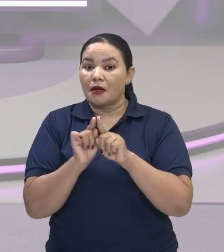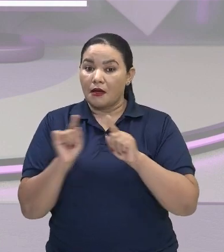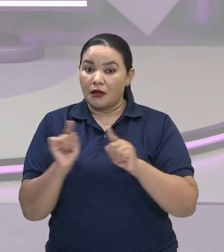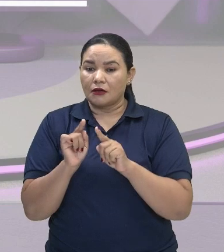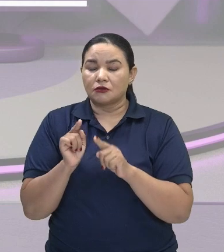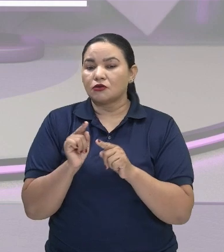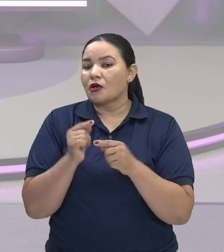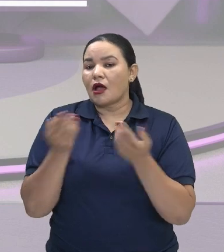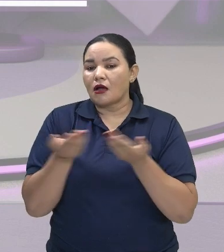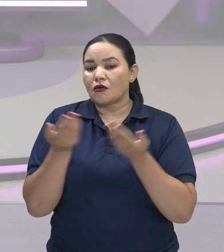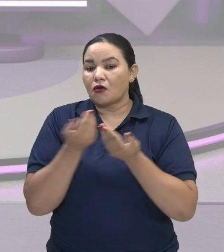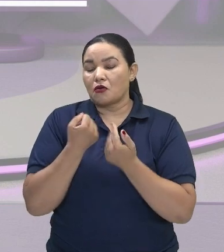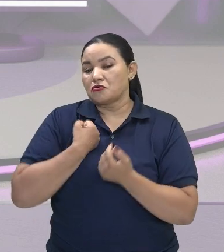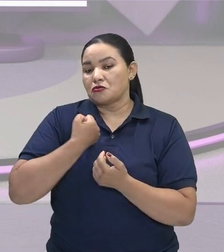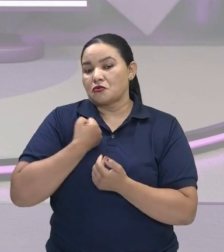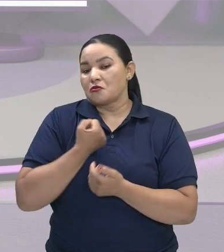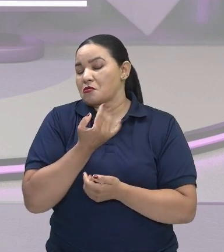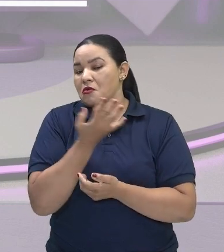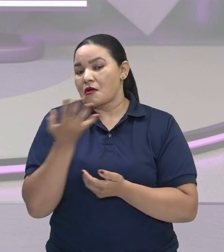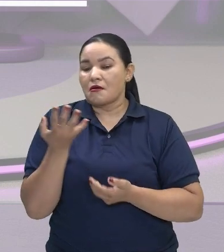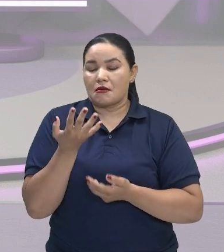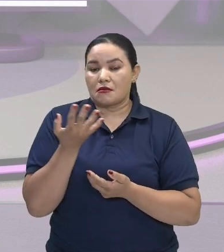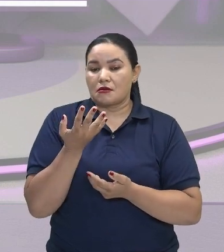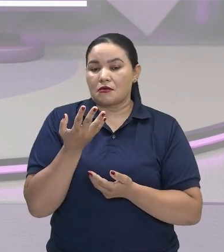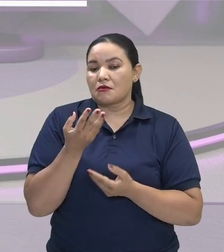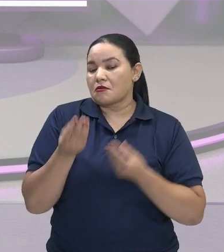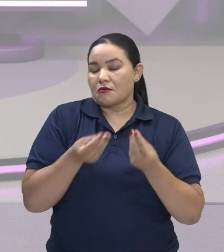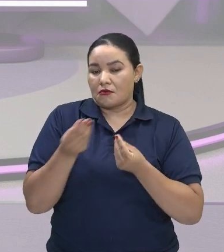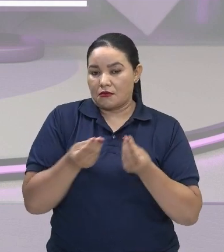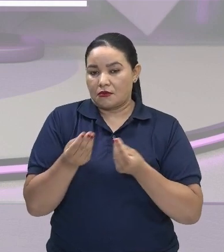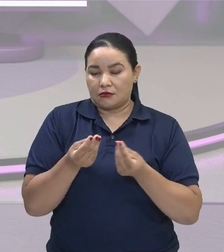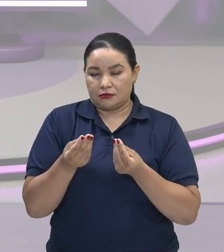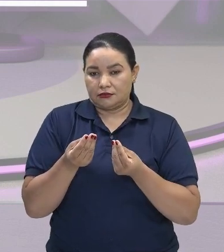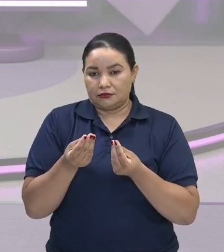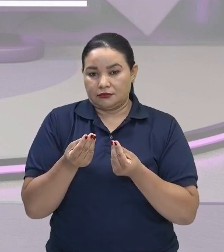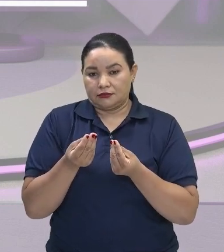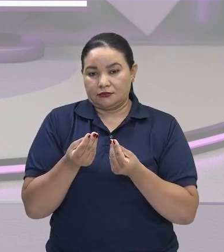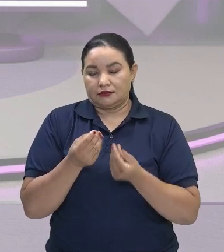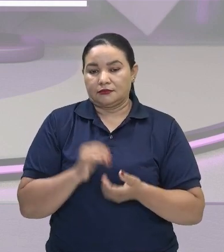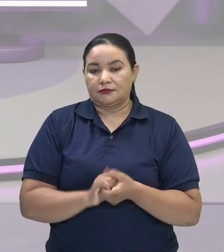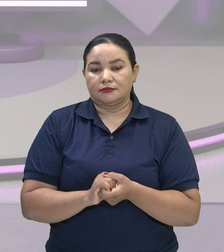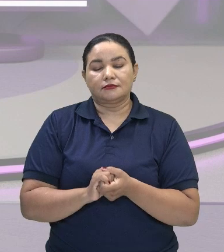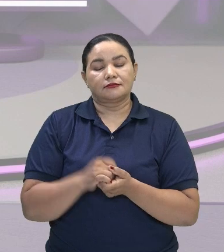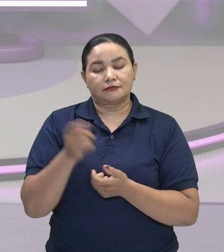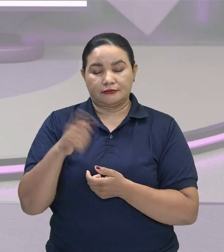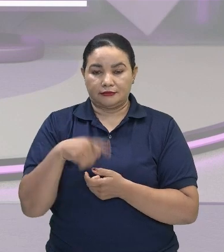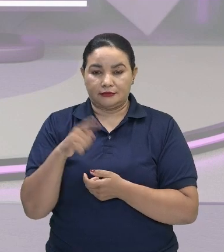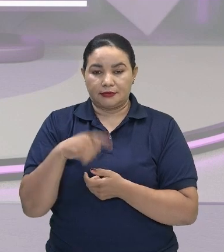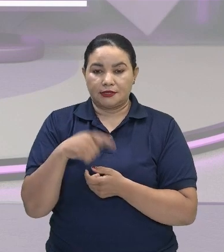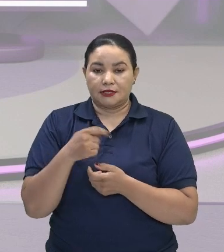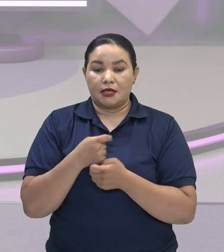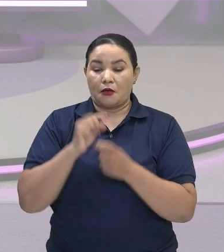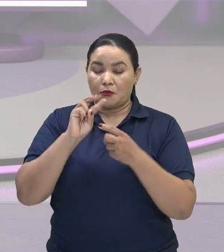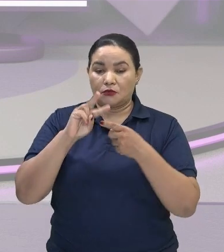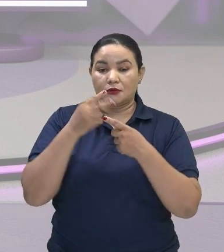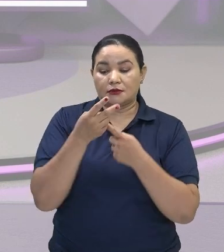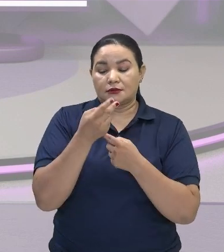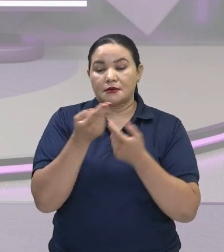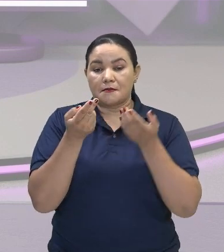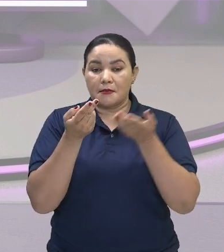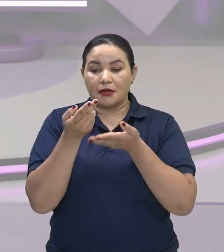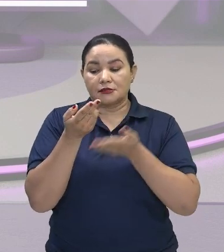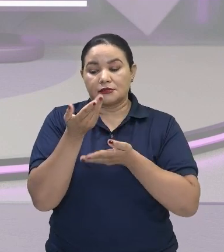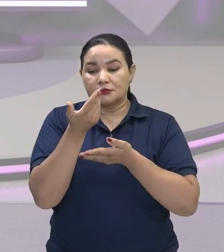nós vamos representar o tamanho de um átomo? Vamos representar usando, né, a potência de base 10. Tá legal? E aí, olha,